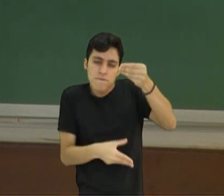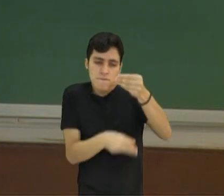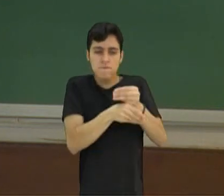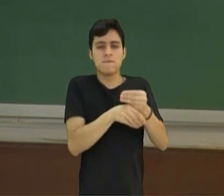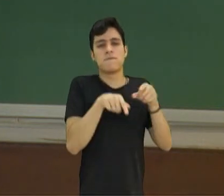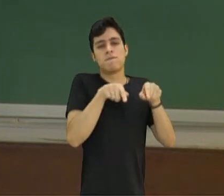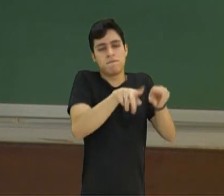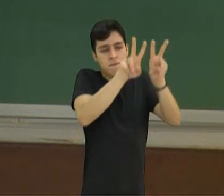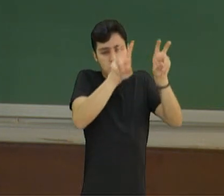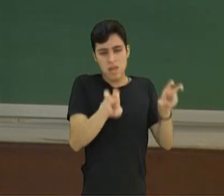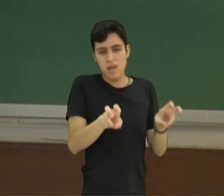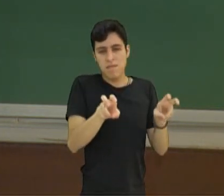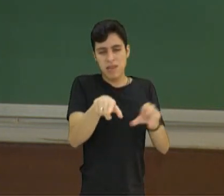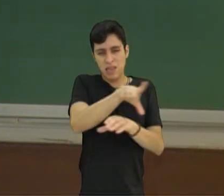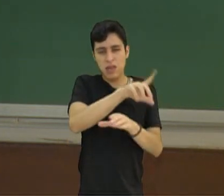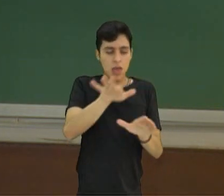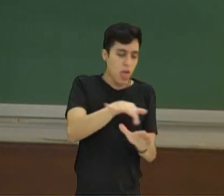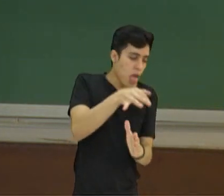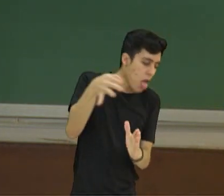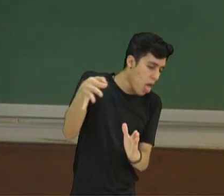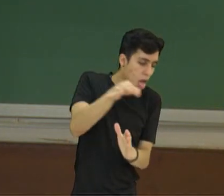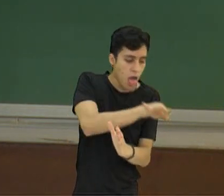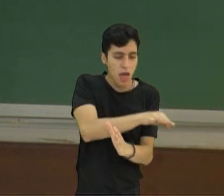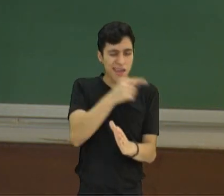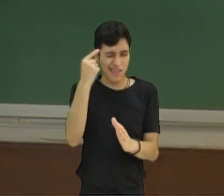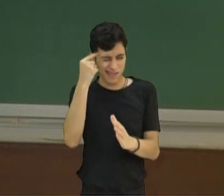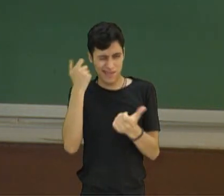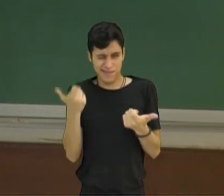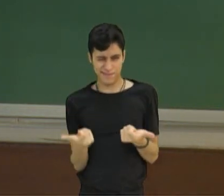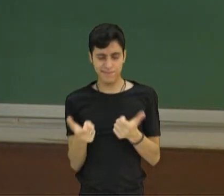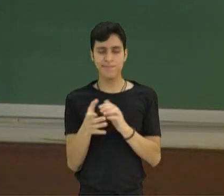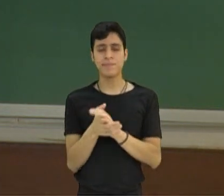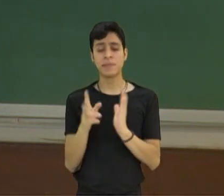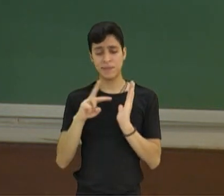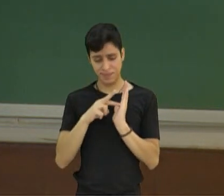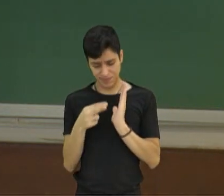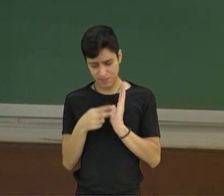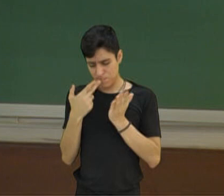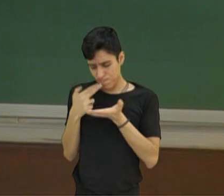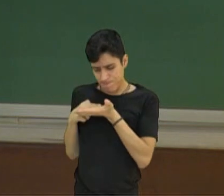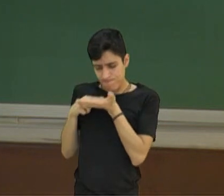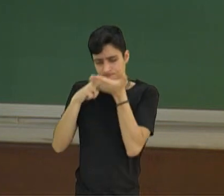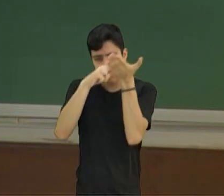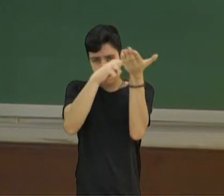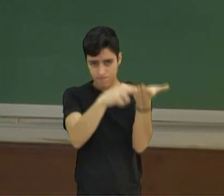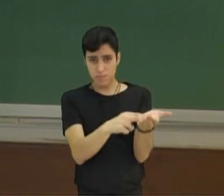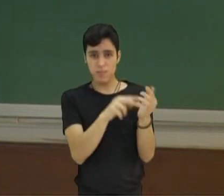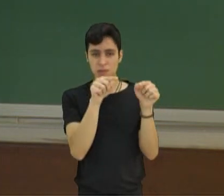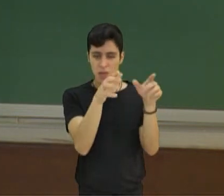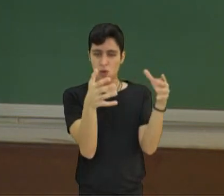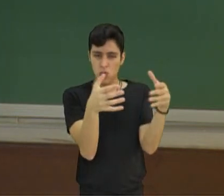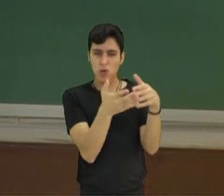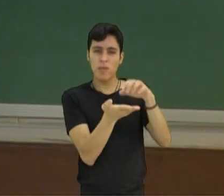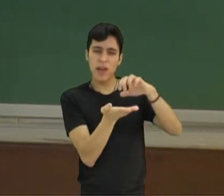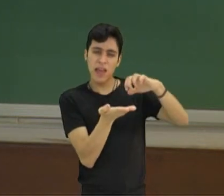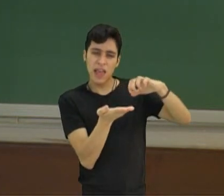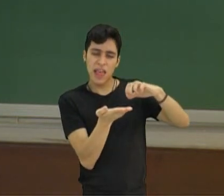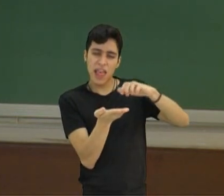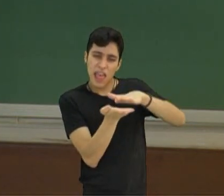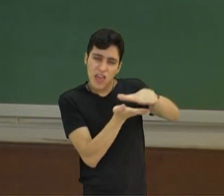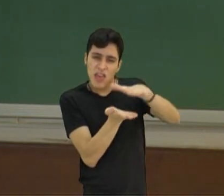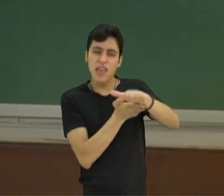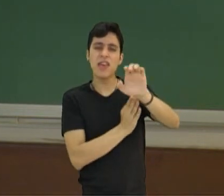temática que ele viu. Então ele se dirige por meio de uma carta ao editor, ao jornal, à